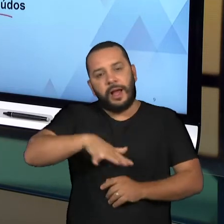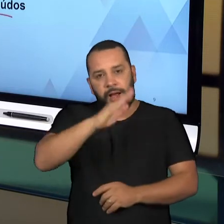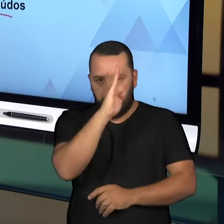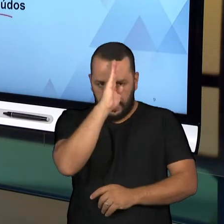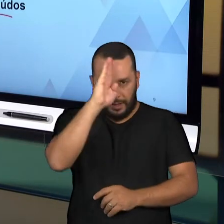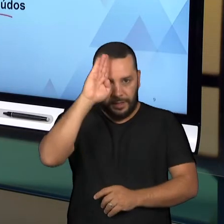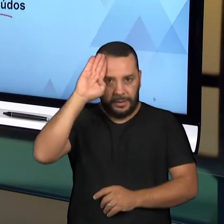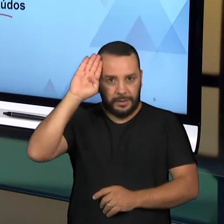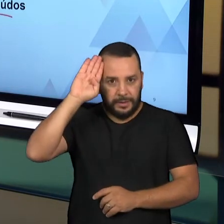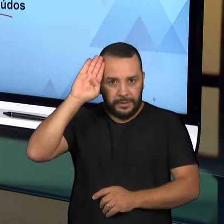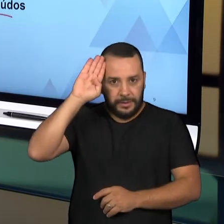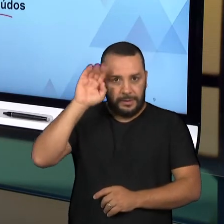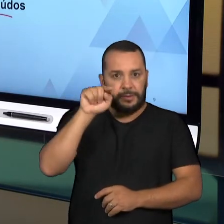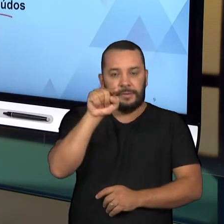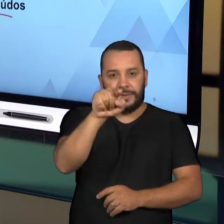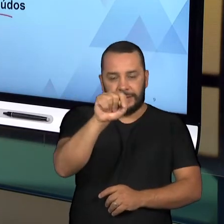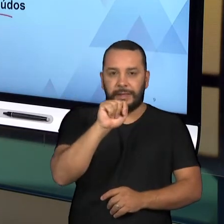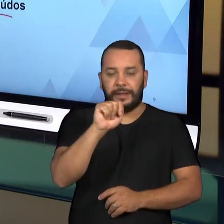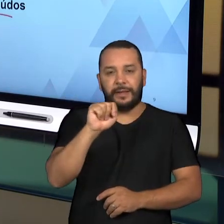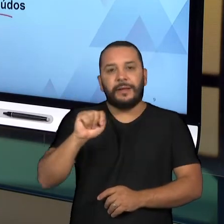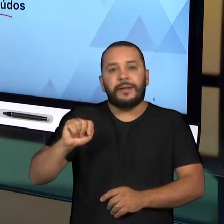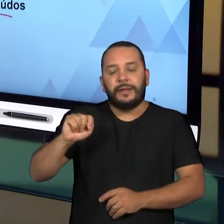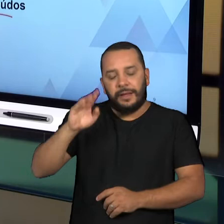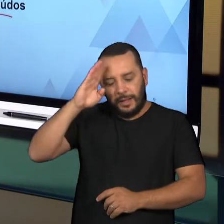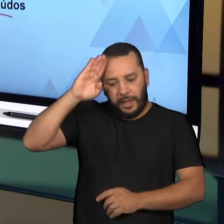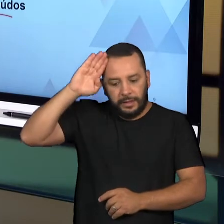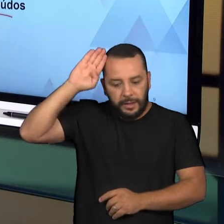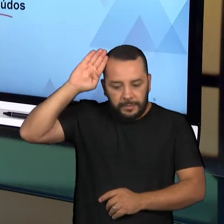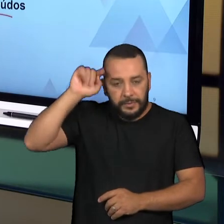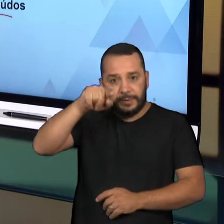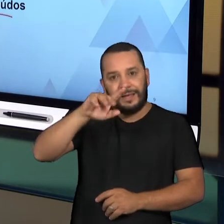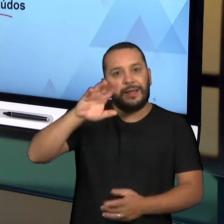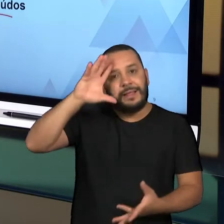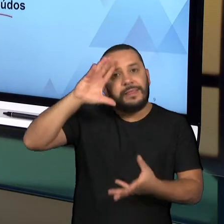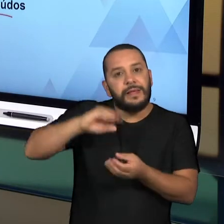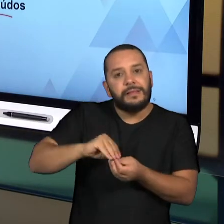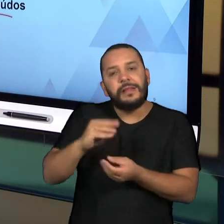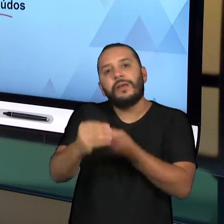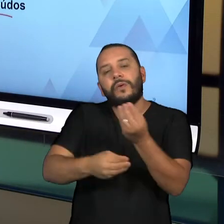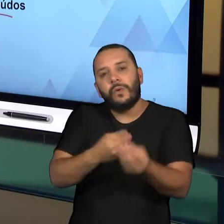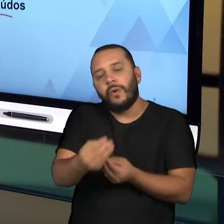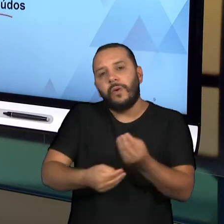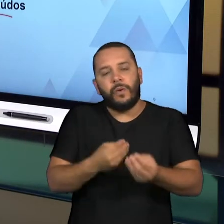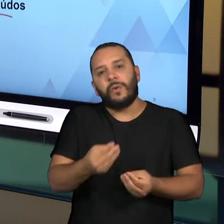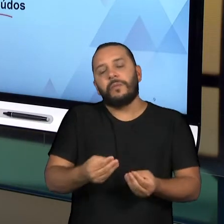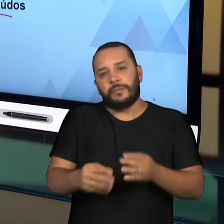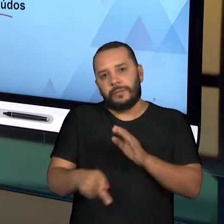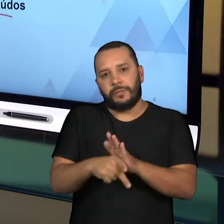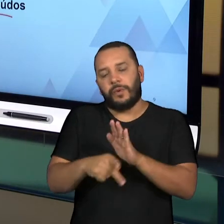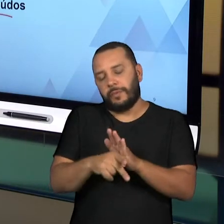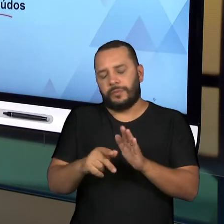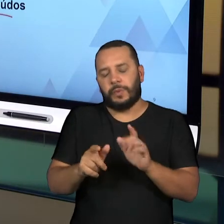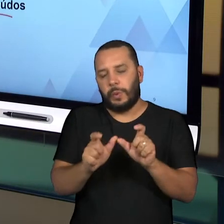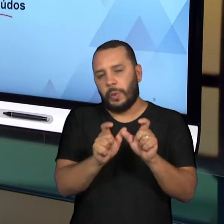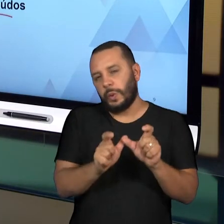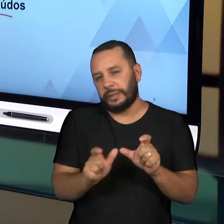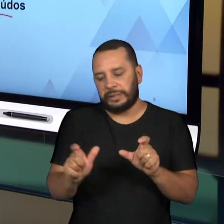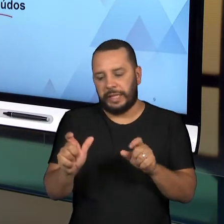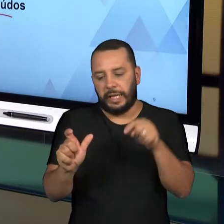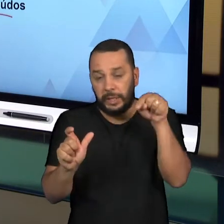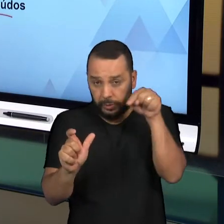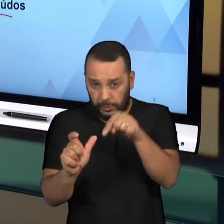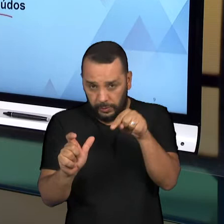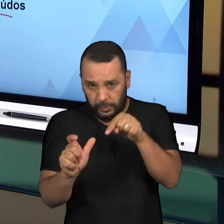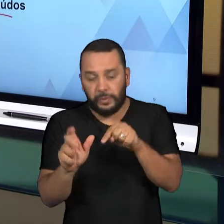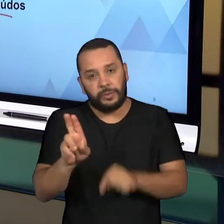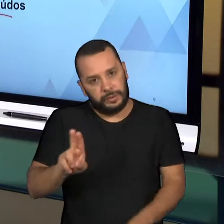para que vocês entendessem um pouco sobre como esses conceitos são abordados e isso deve